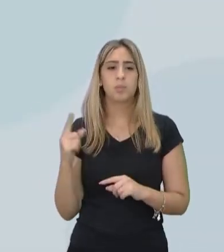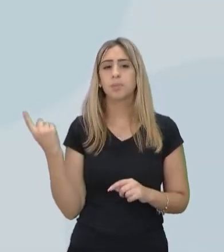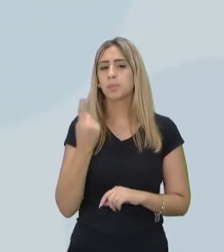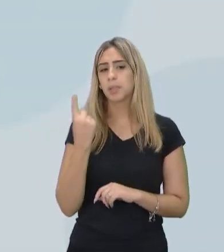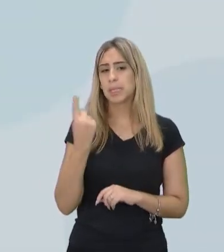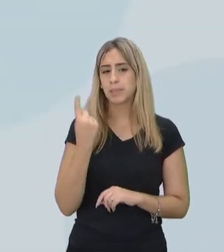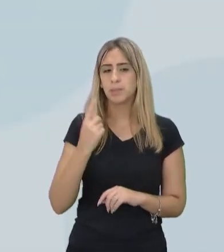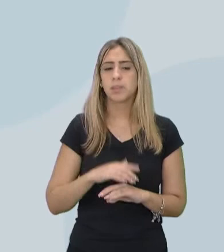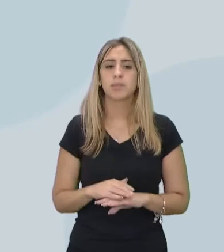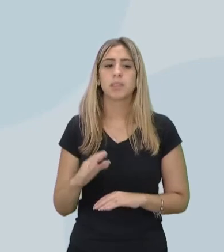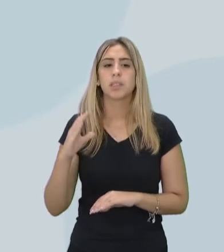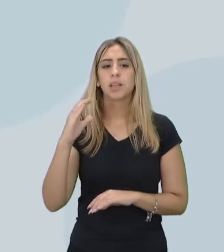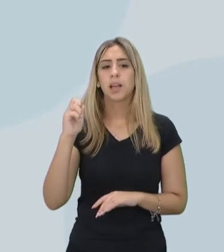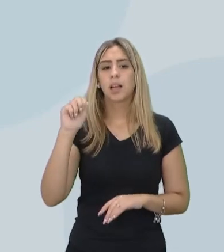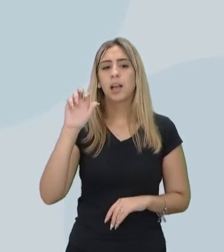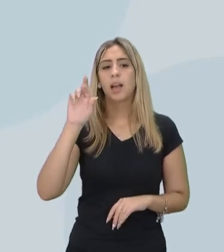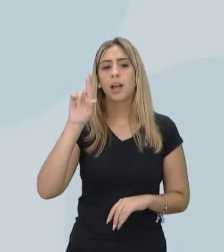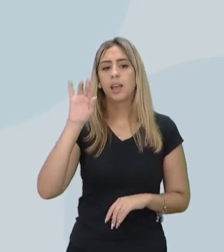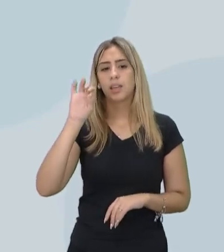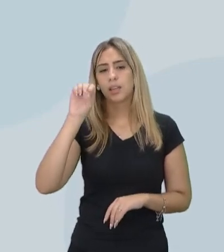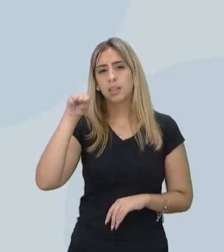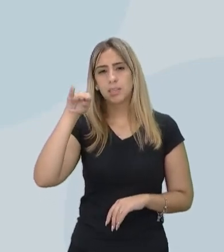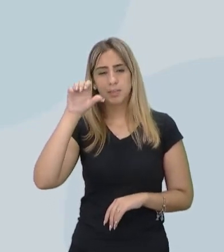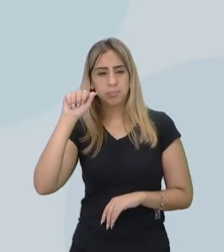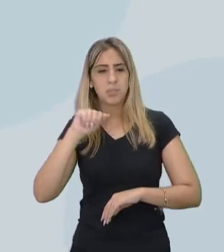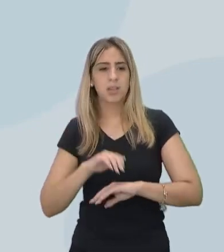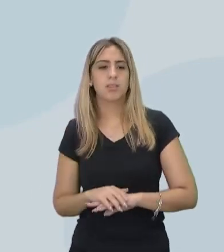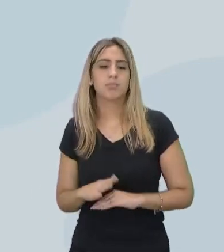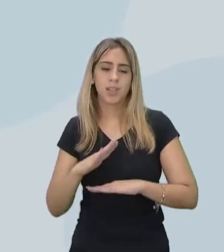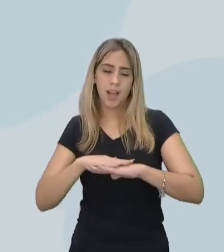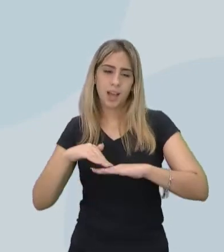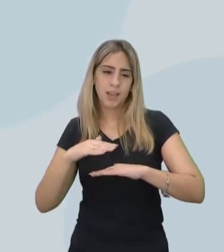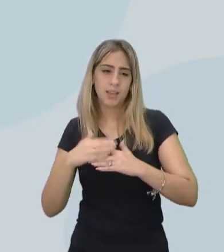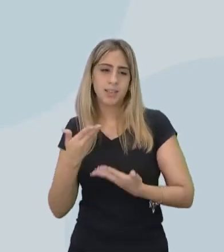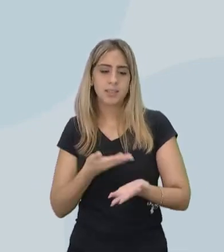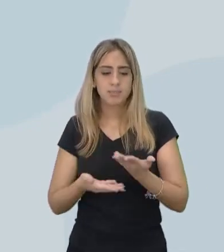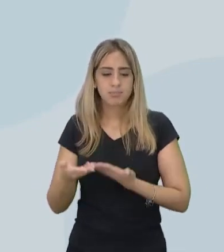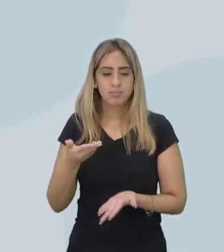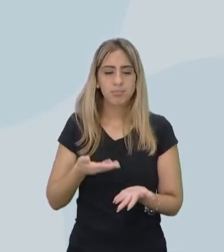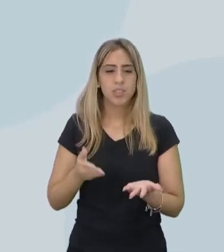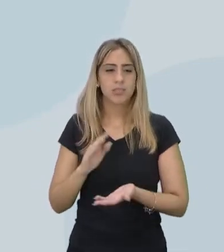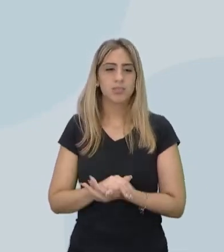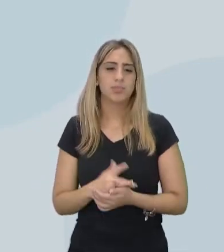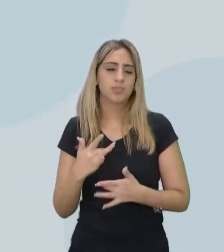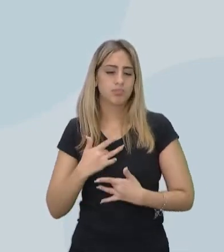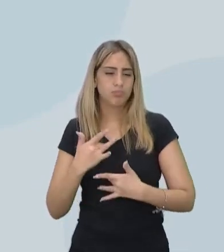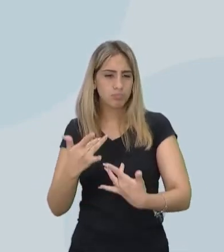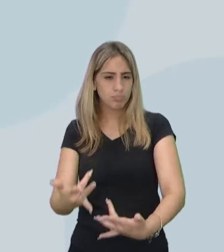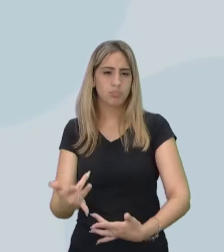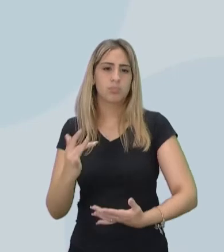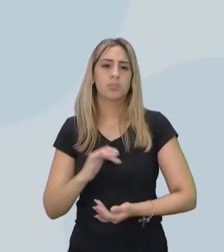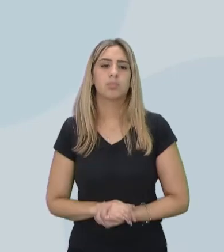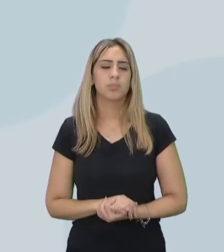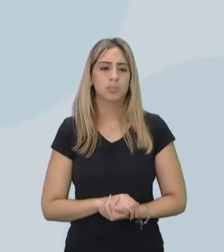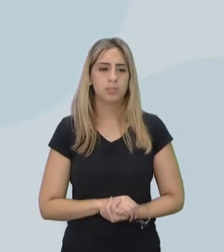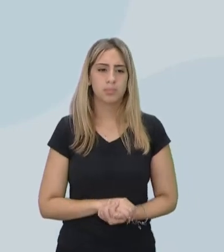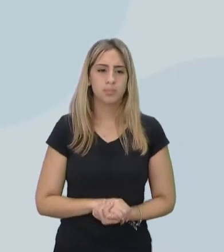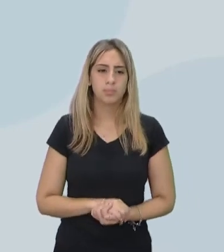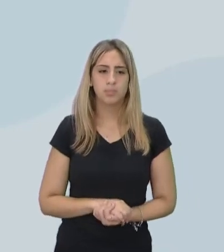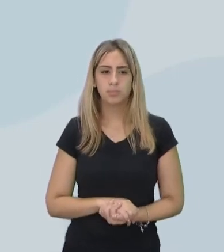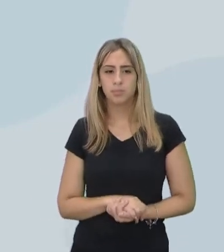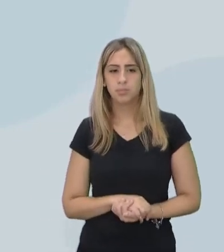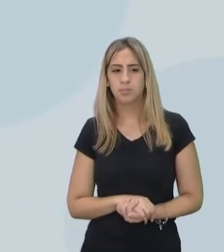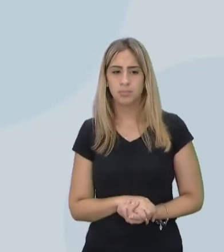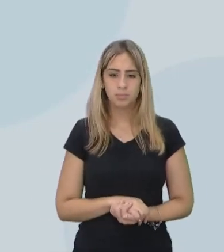Primeira característica, ter carisma. Então, você já sabia, né? Lógico, eu fiz o material, já sabia, né? Eu não lembrei de carisma, assim,